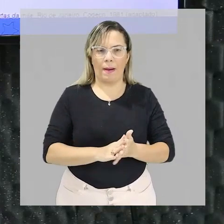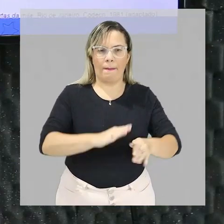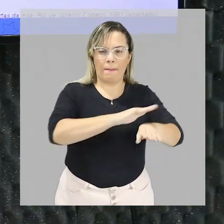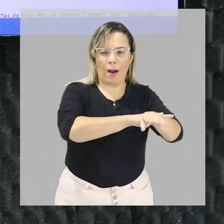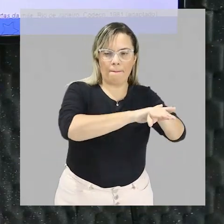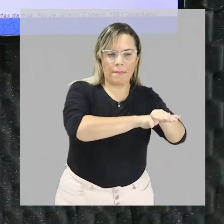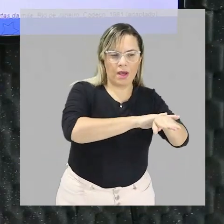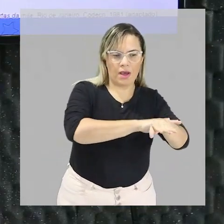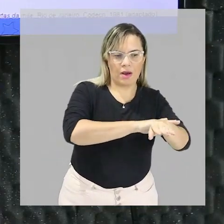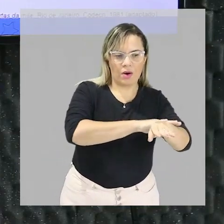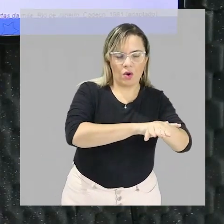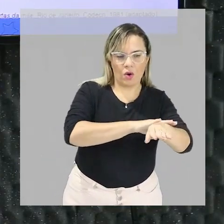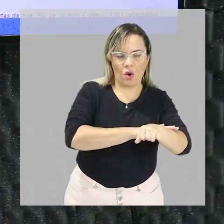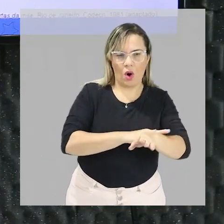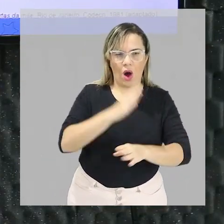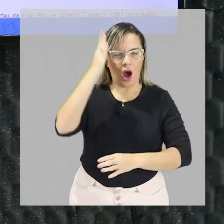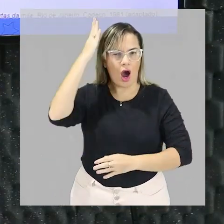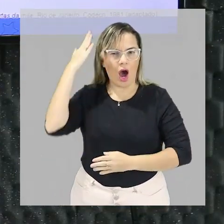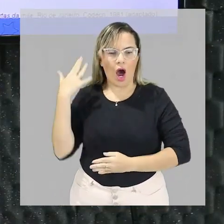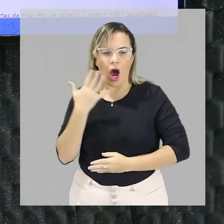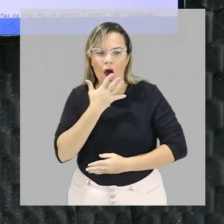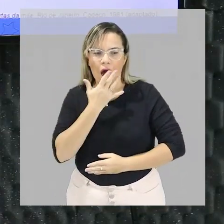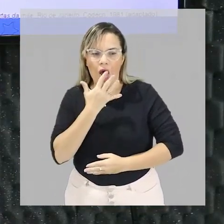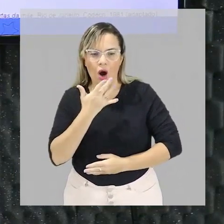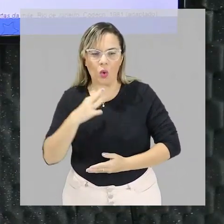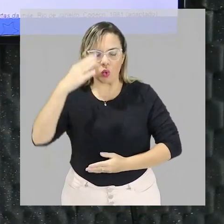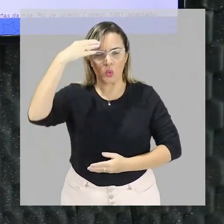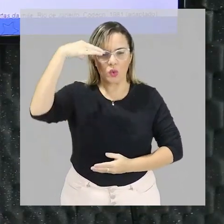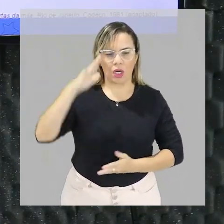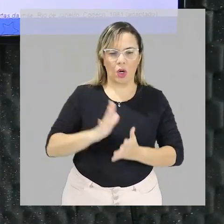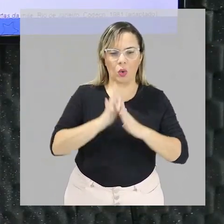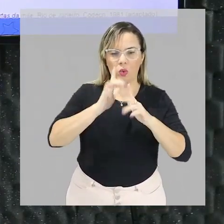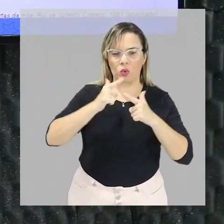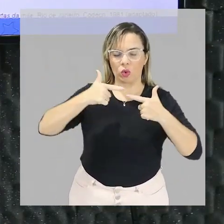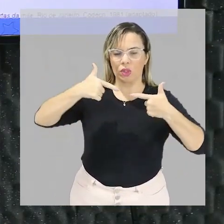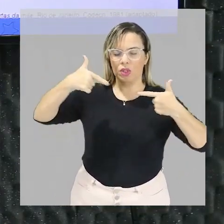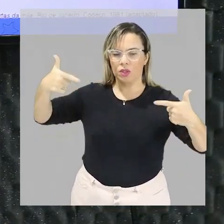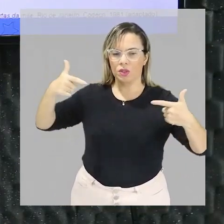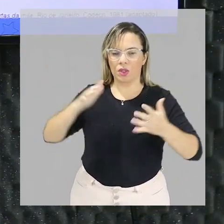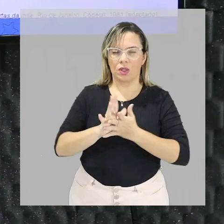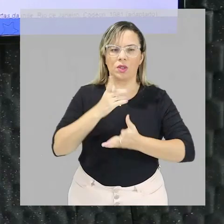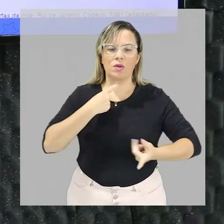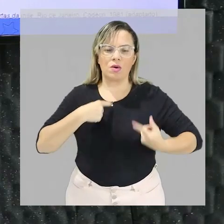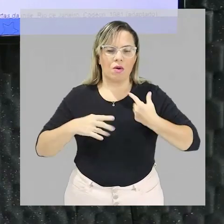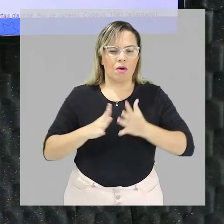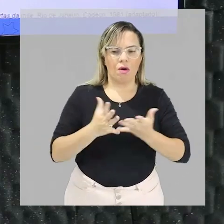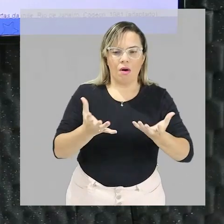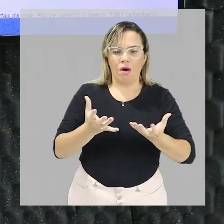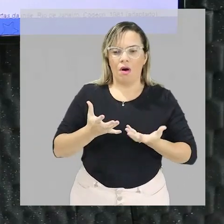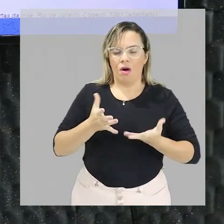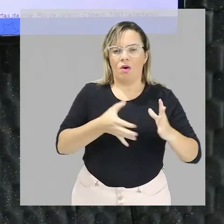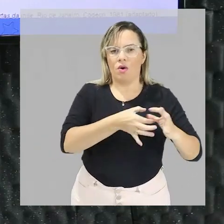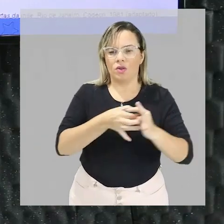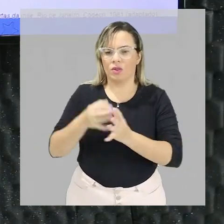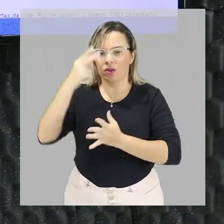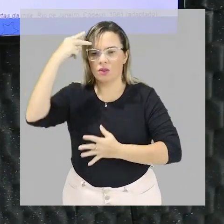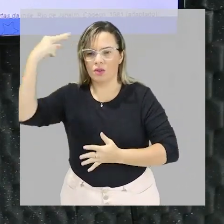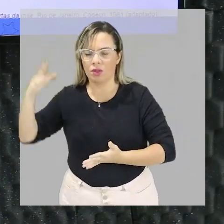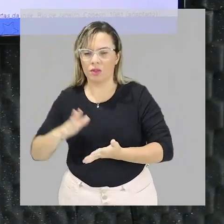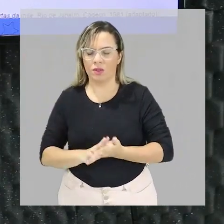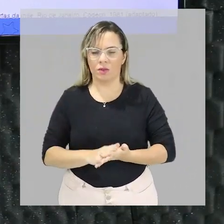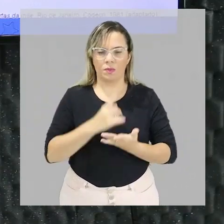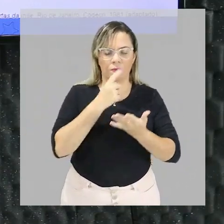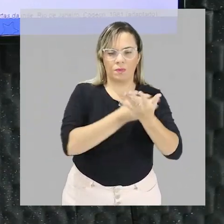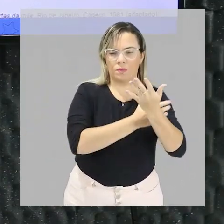com a pele, a cor dos cabelos, a cultura, o sorriso, as aspirações, a história e o